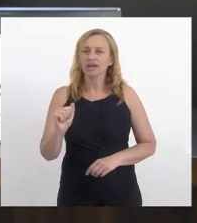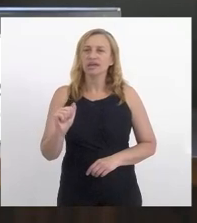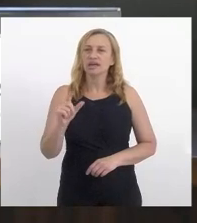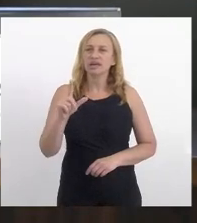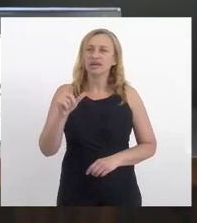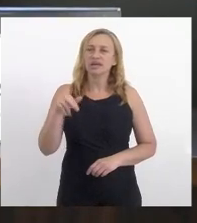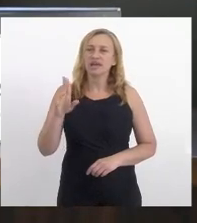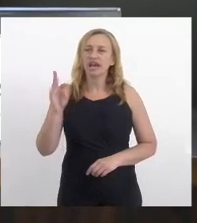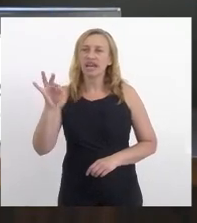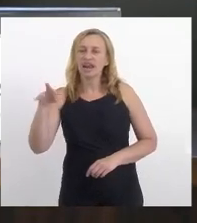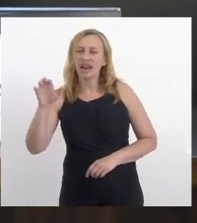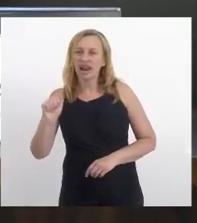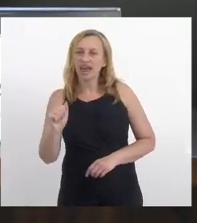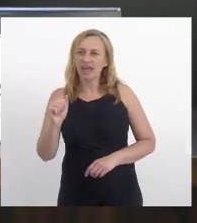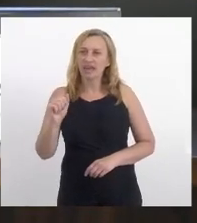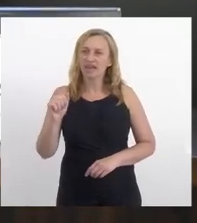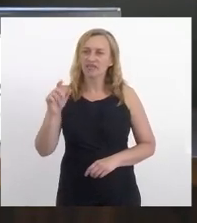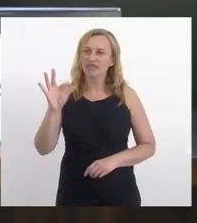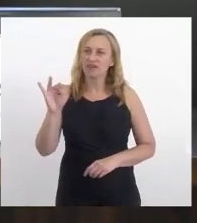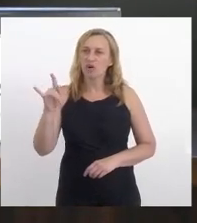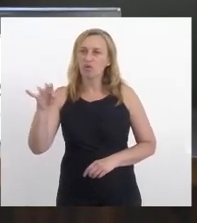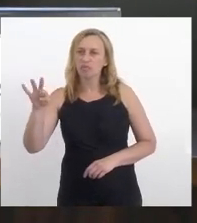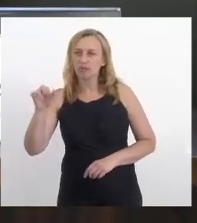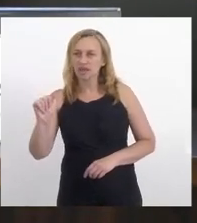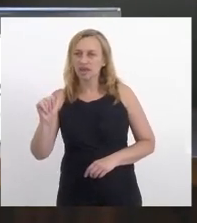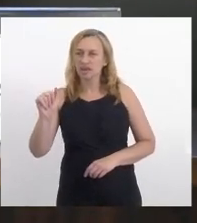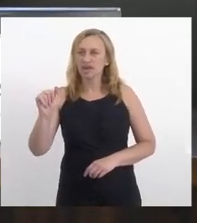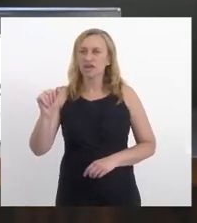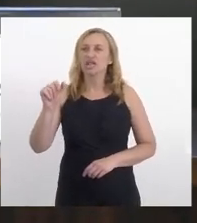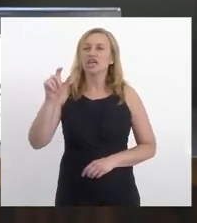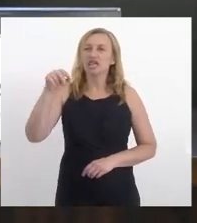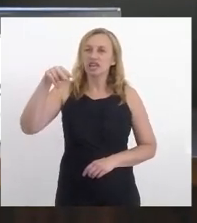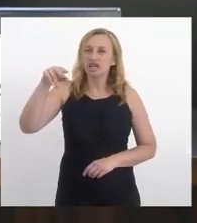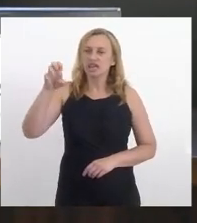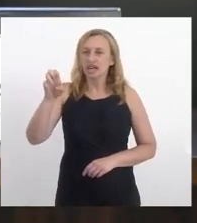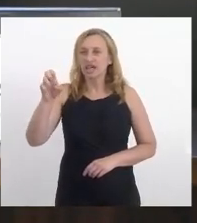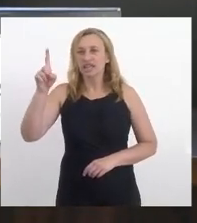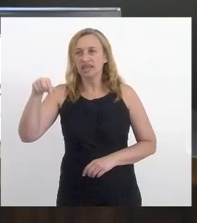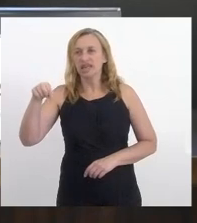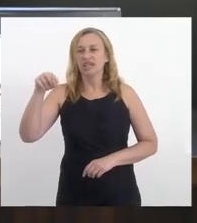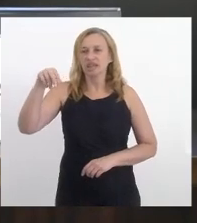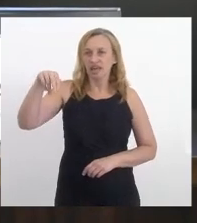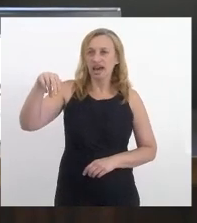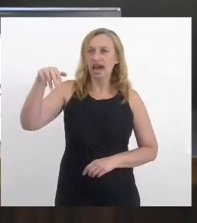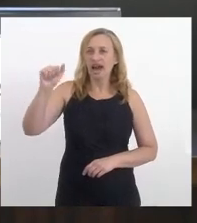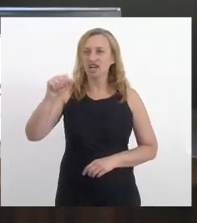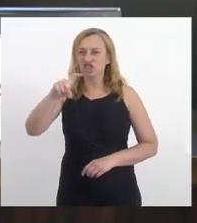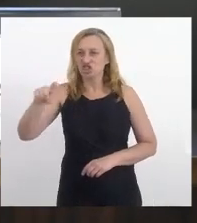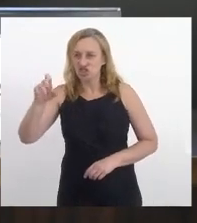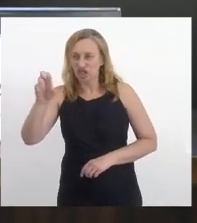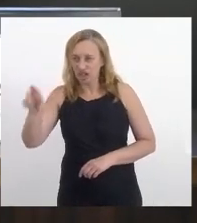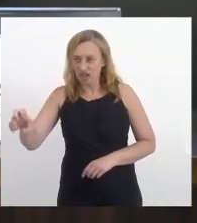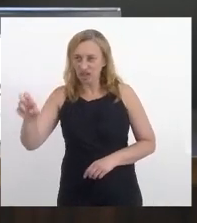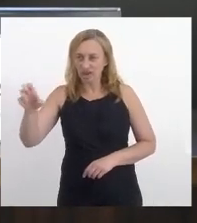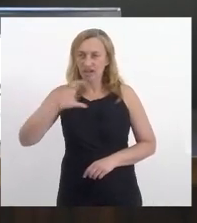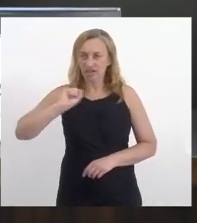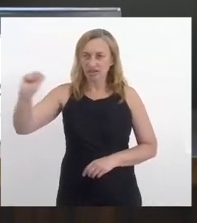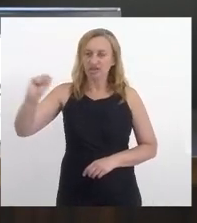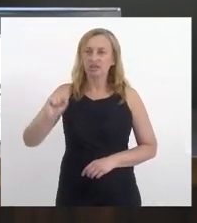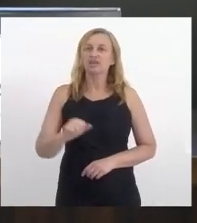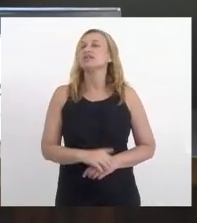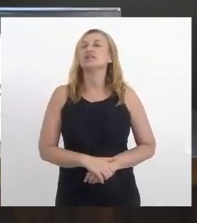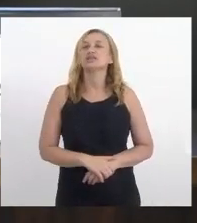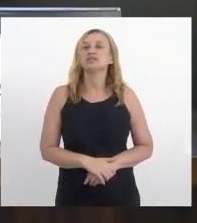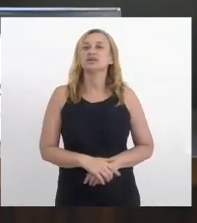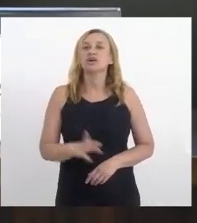Awe Ifá Omi Rayo, Ile Axé Ifá Omi Rayo,